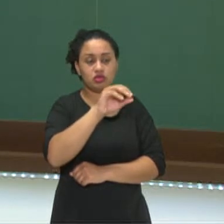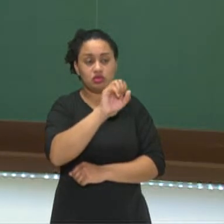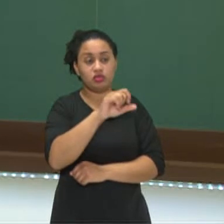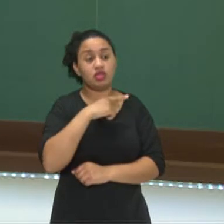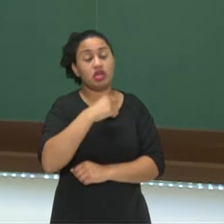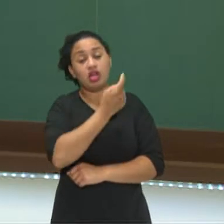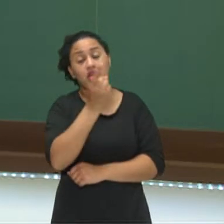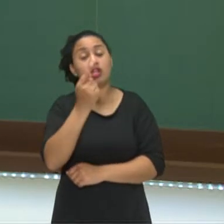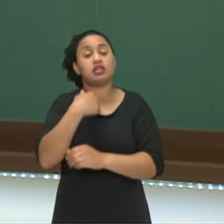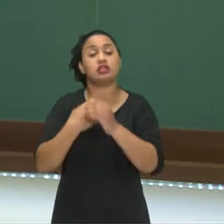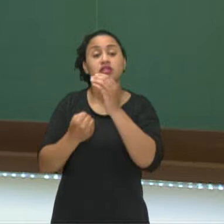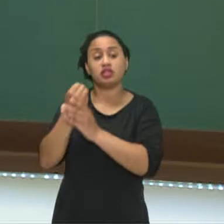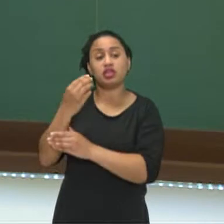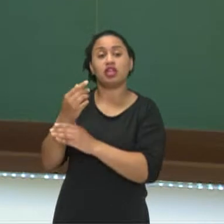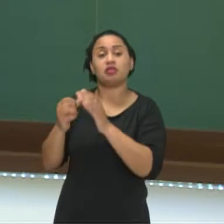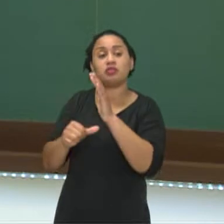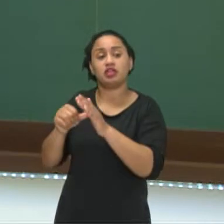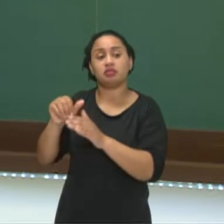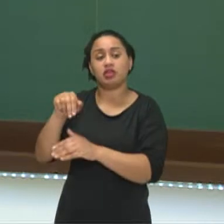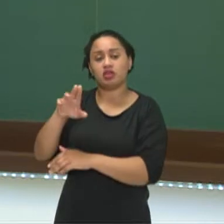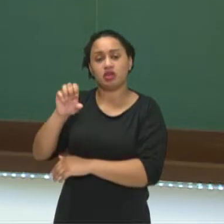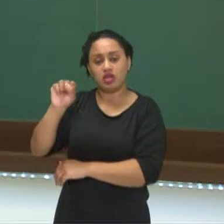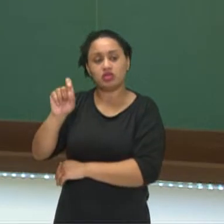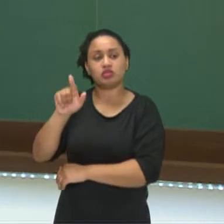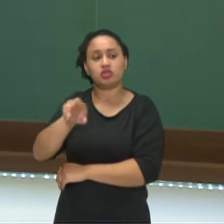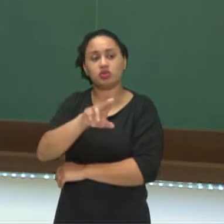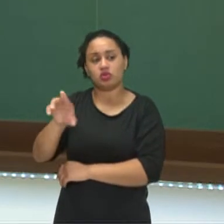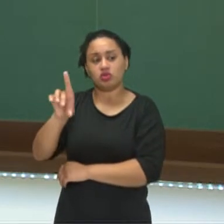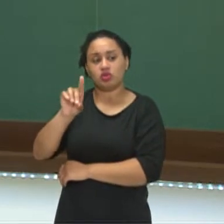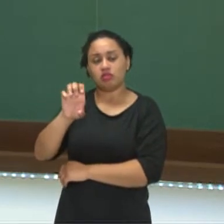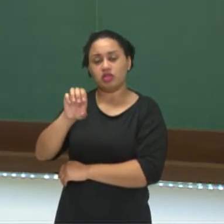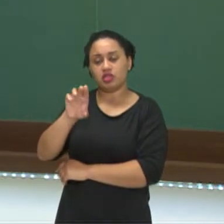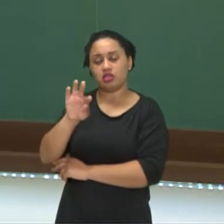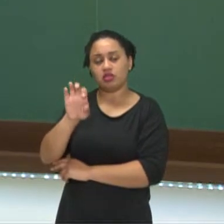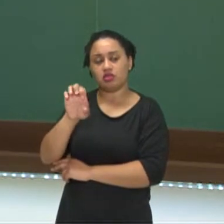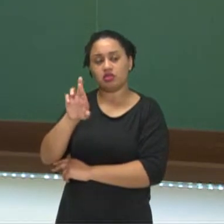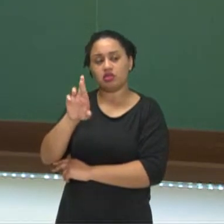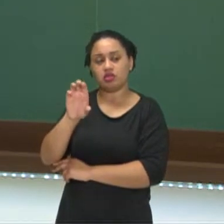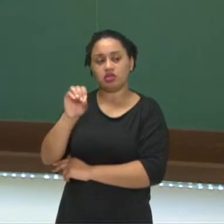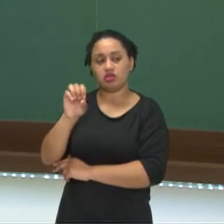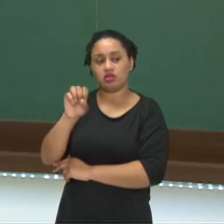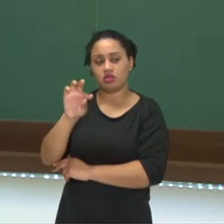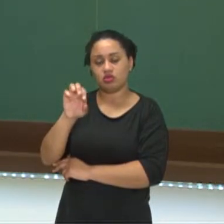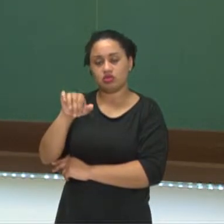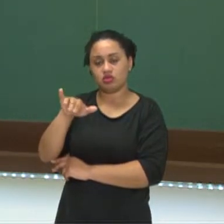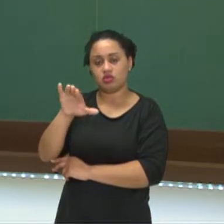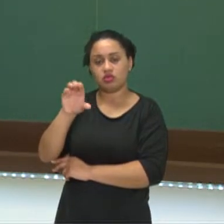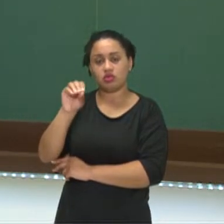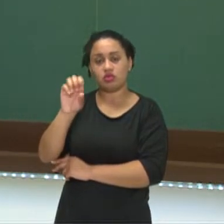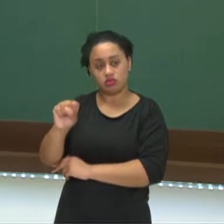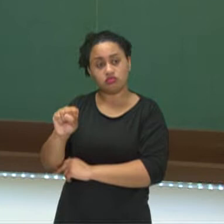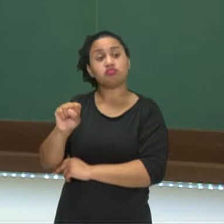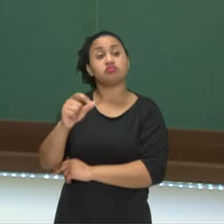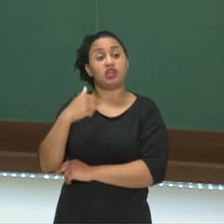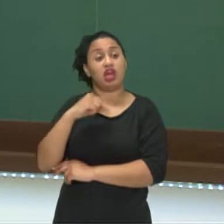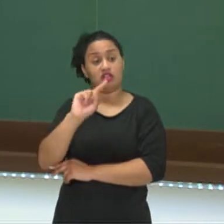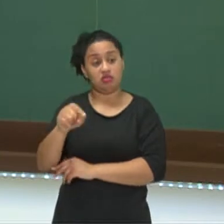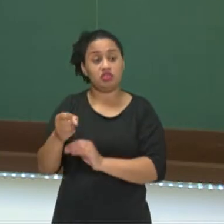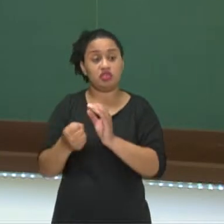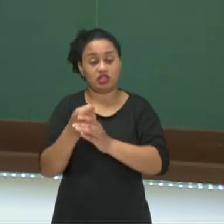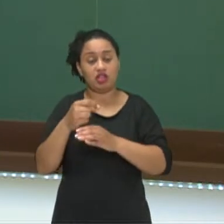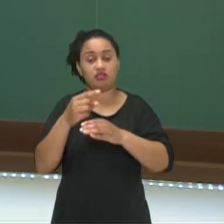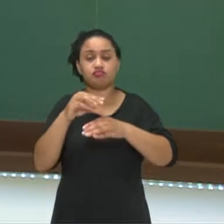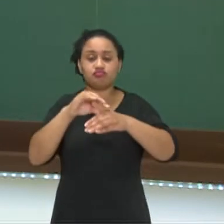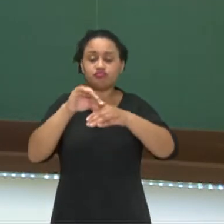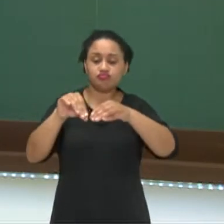são chamados de deuterostômios. Ao final desse processo, vão formar então esses 3 folhetos embrionários, que eu falei